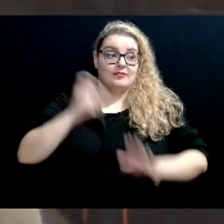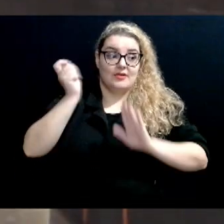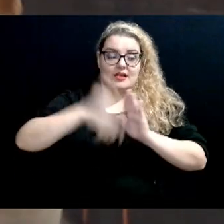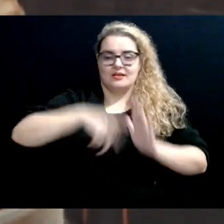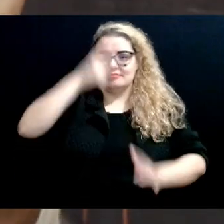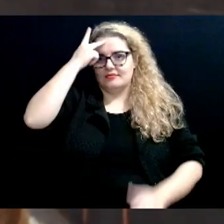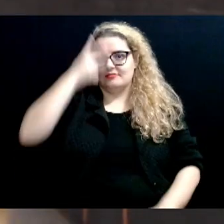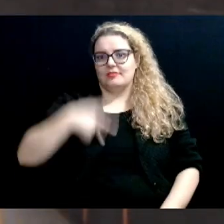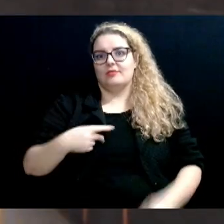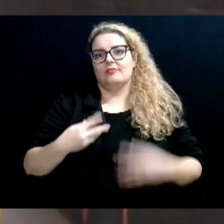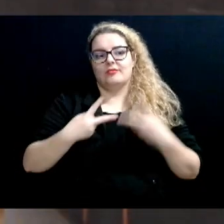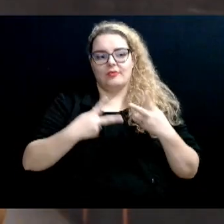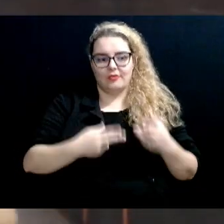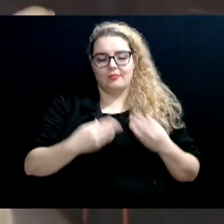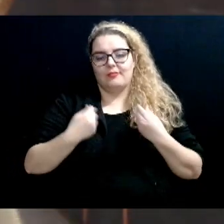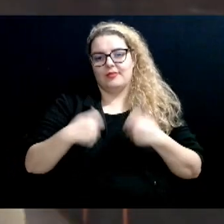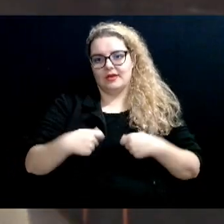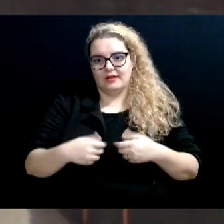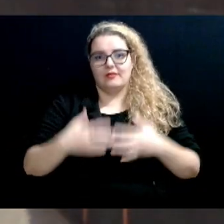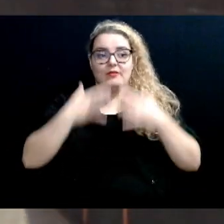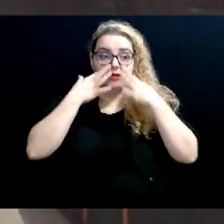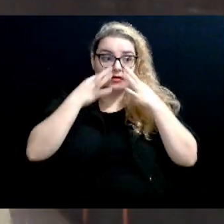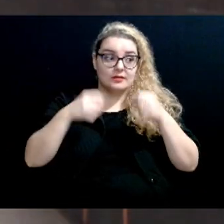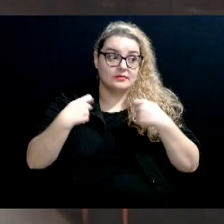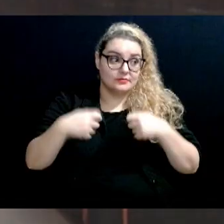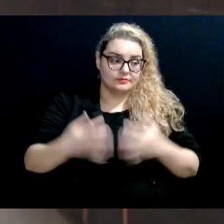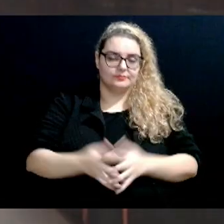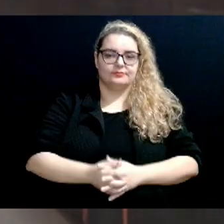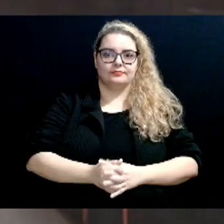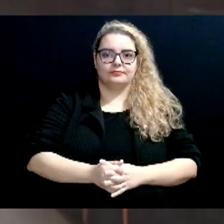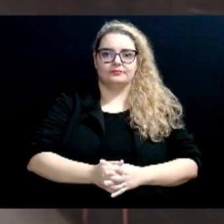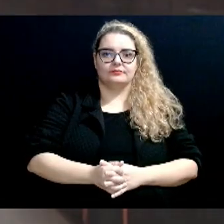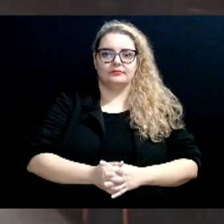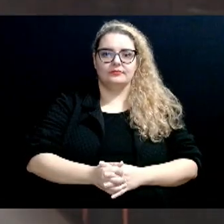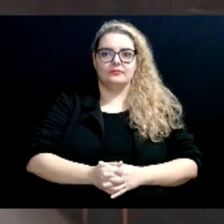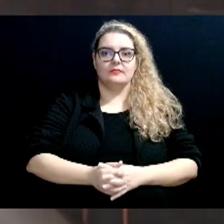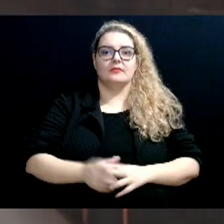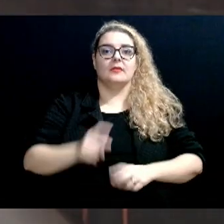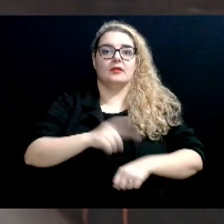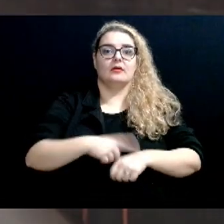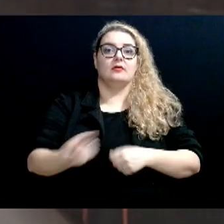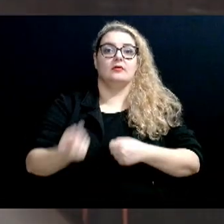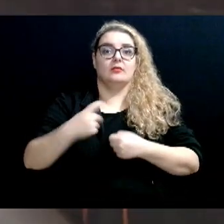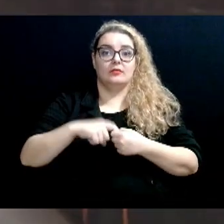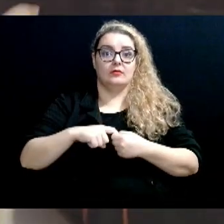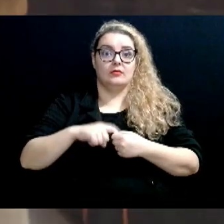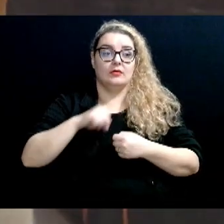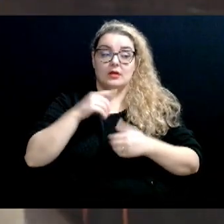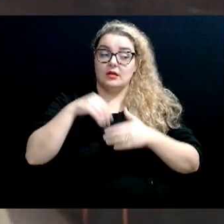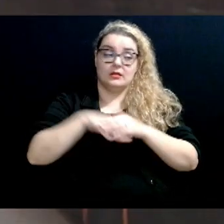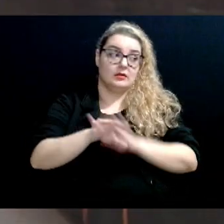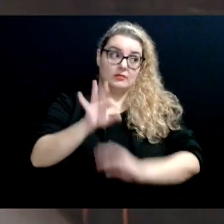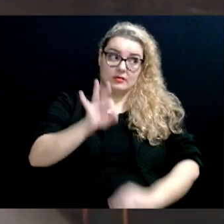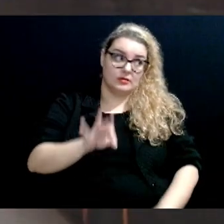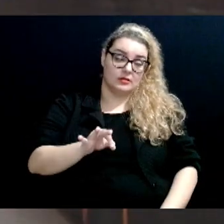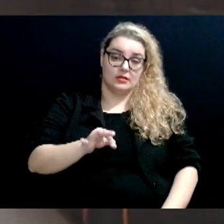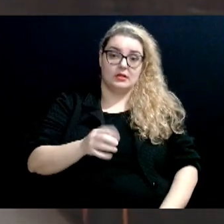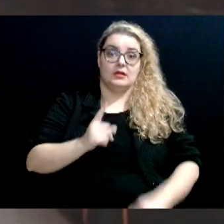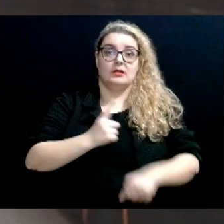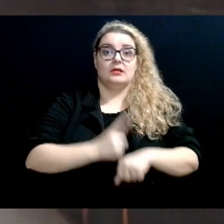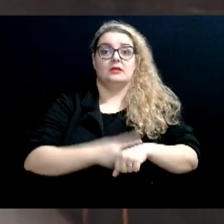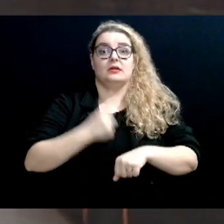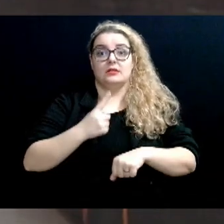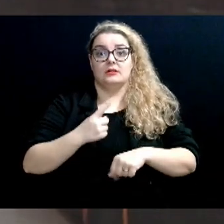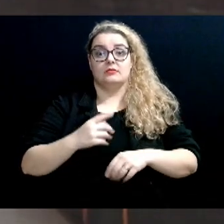com a atenção necessária. Então, a hora dela recuperar, ela não armazenou bem, então na hora dela recuperar, ela